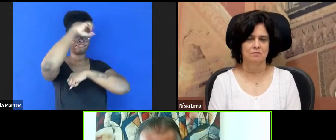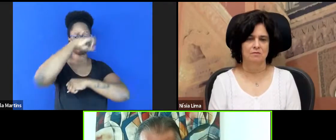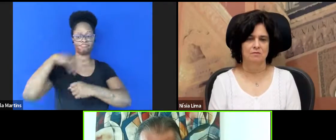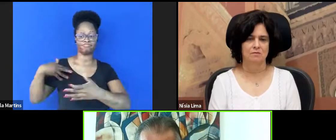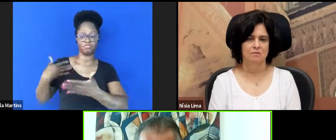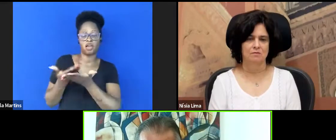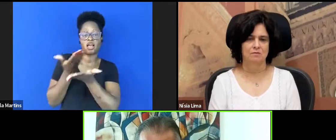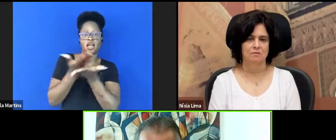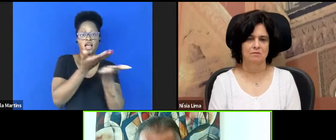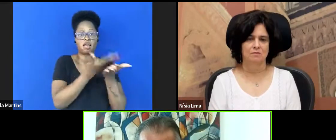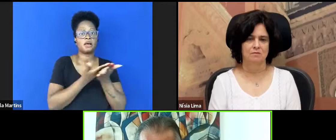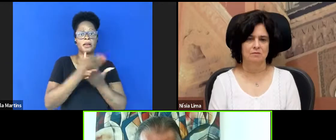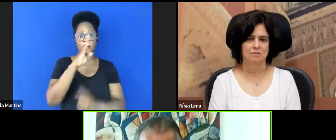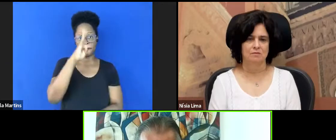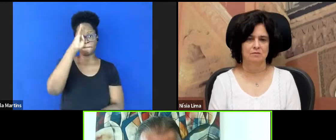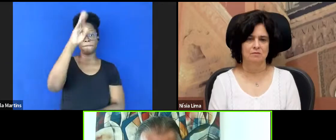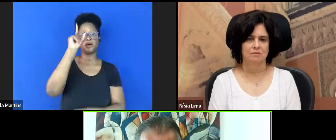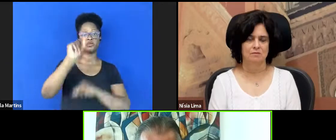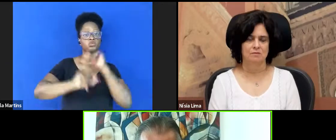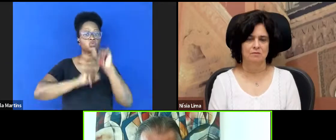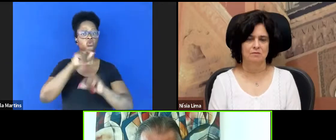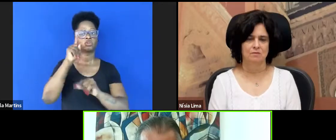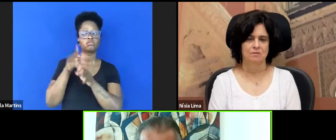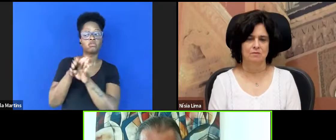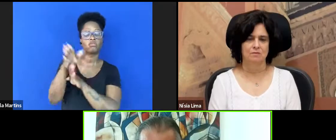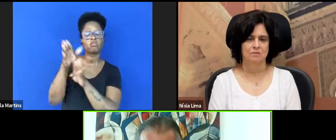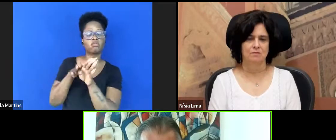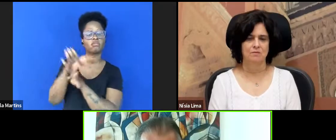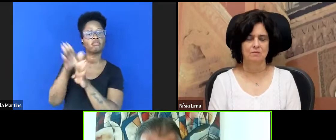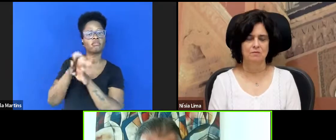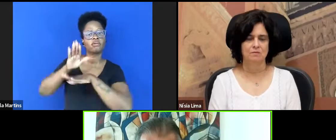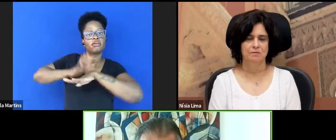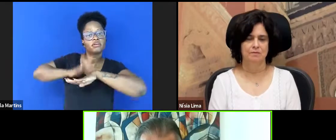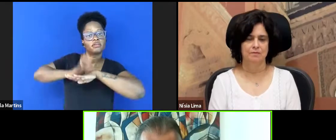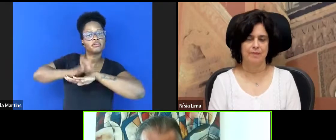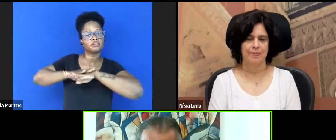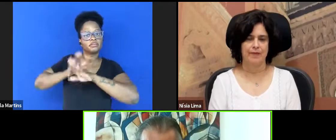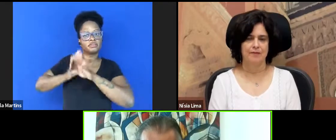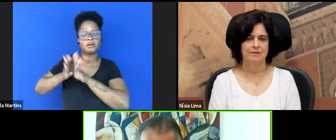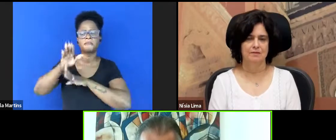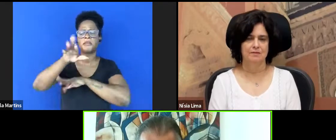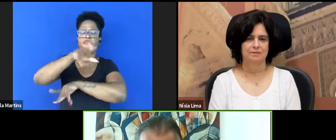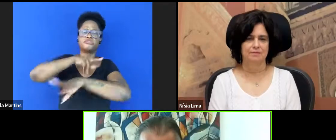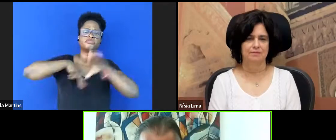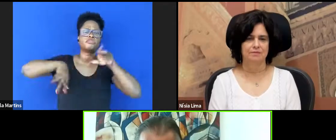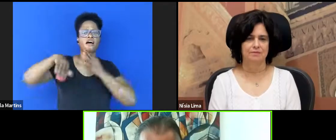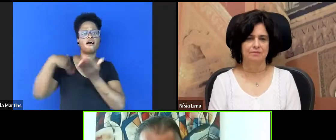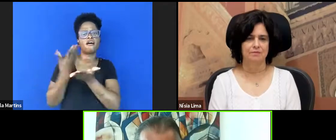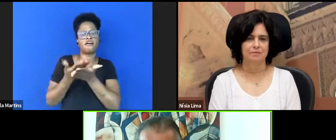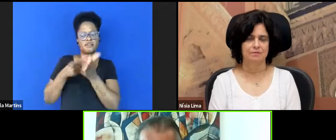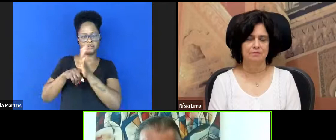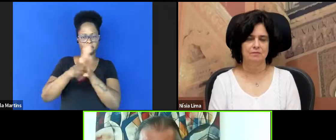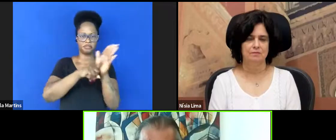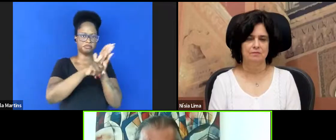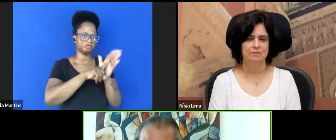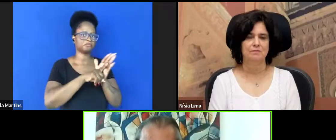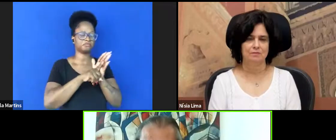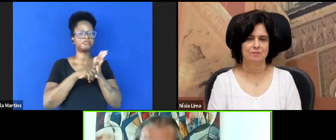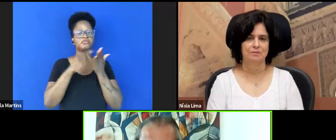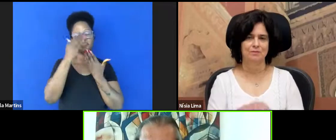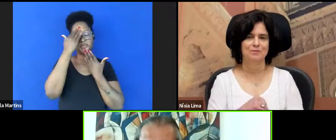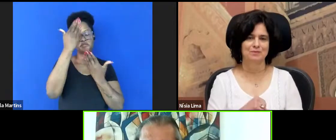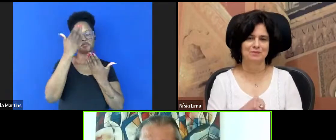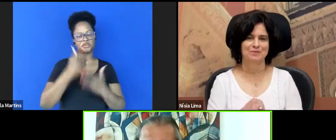aulas e principalmente durante as orientações dos vários estudos e pesquisas. Muito obrigado.